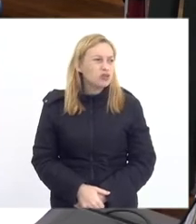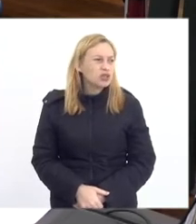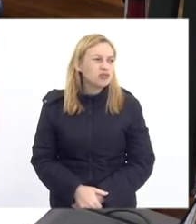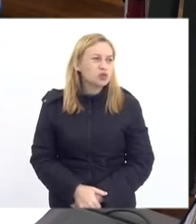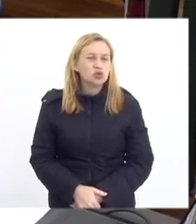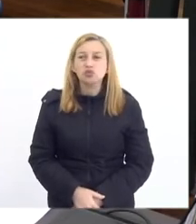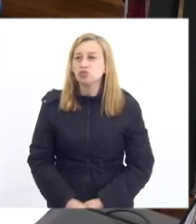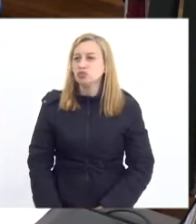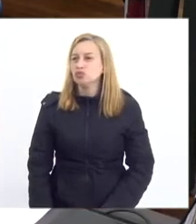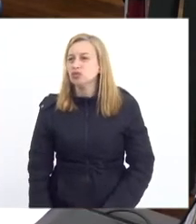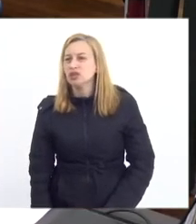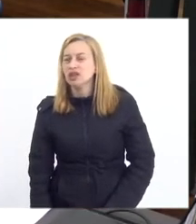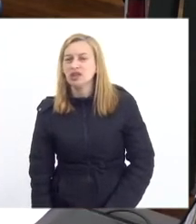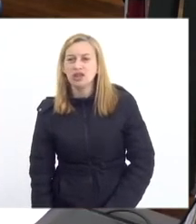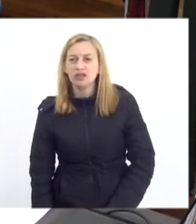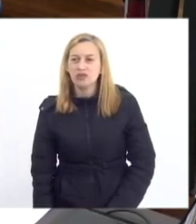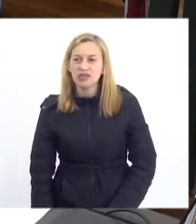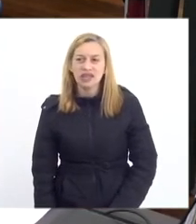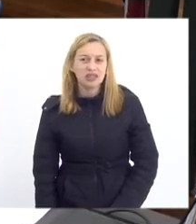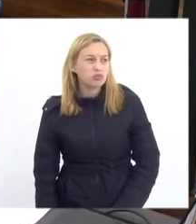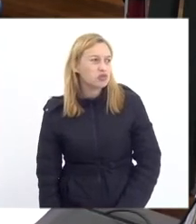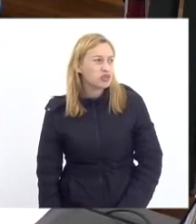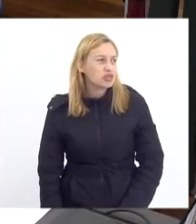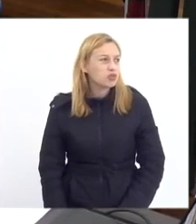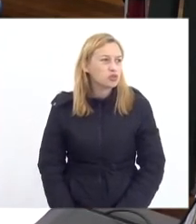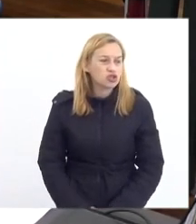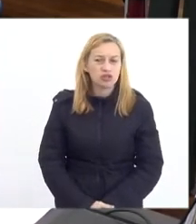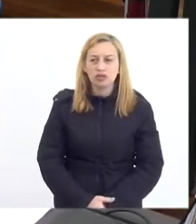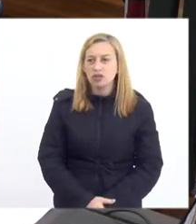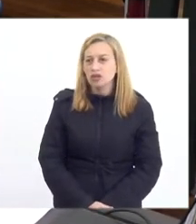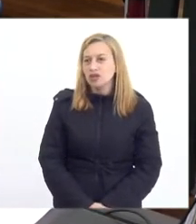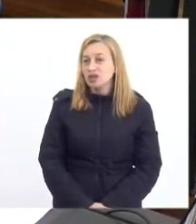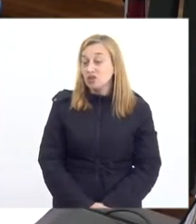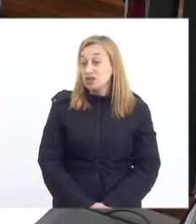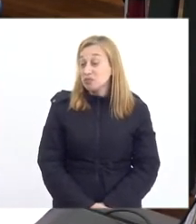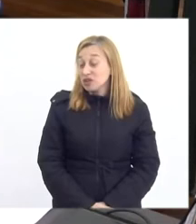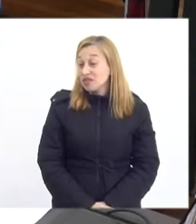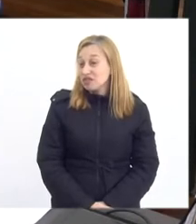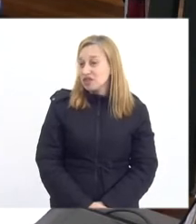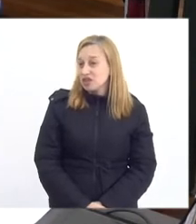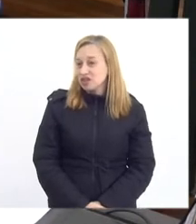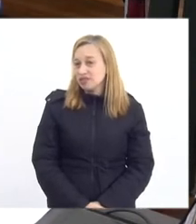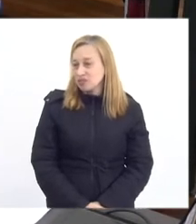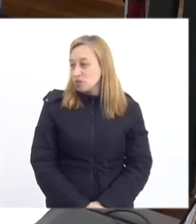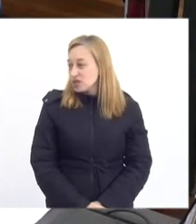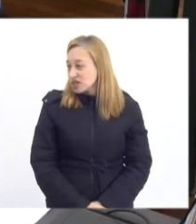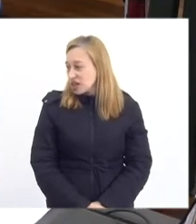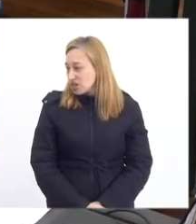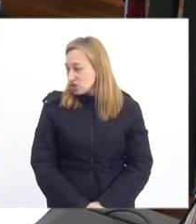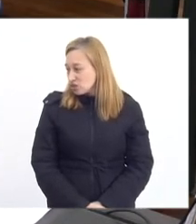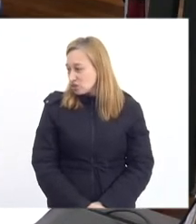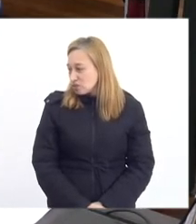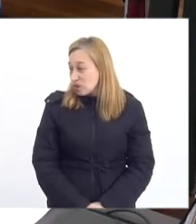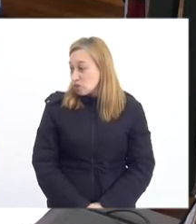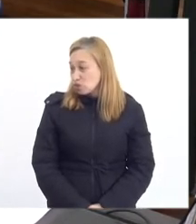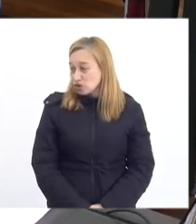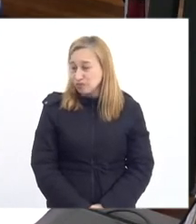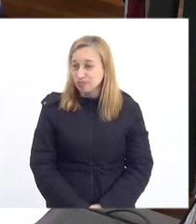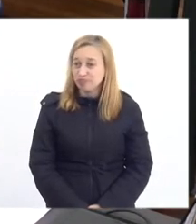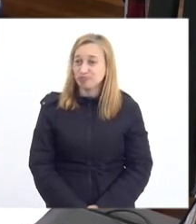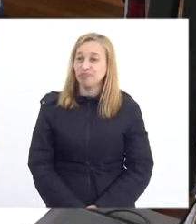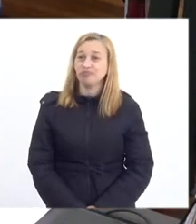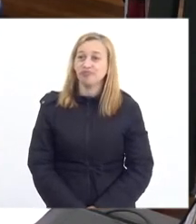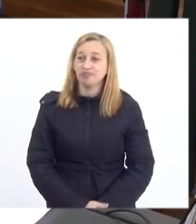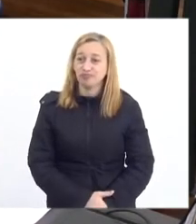um. O que estava na pauta não alterava a lei. Então, por isso ele foi... Já foi arquivo? Foi ontem? Foi